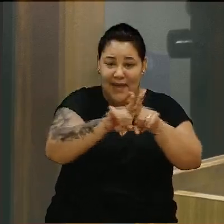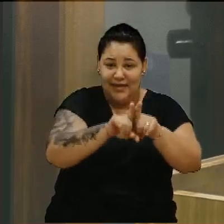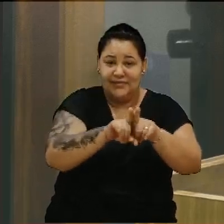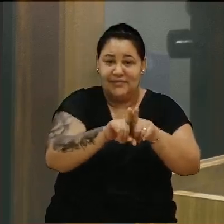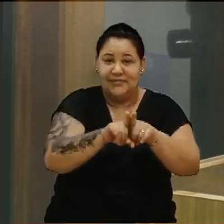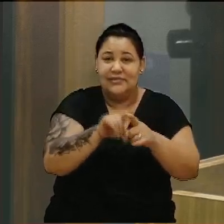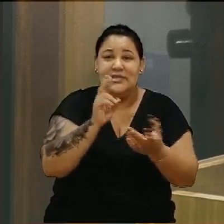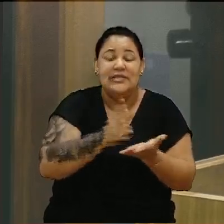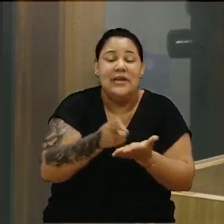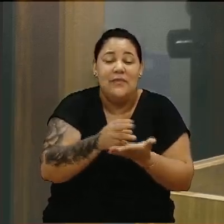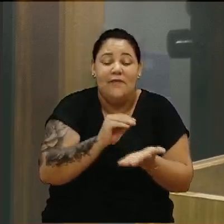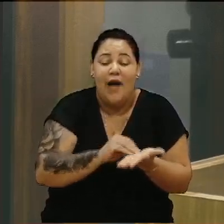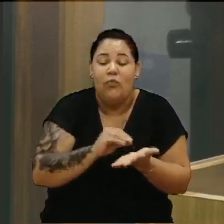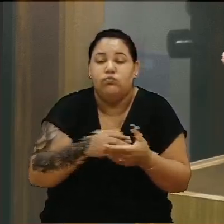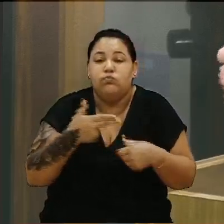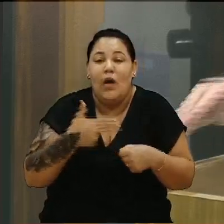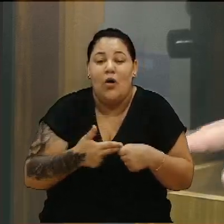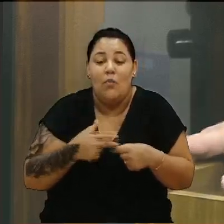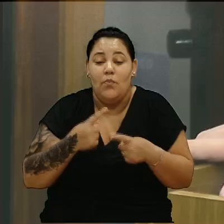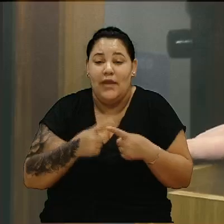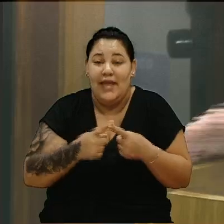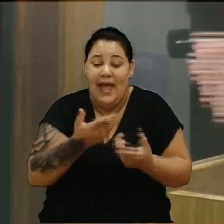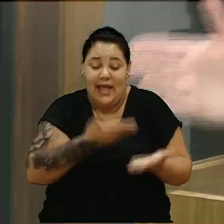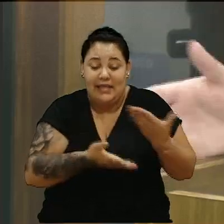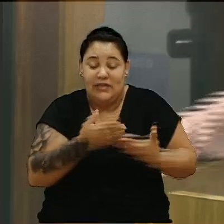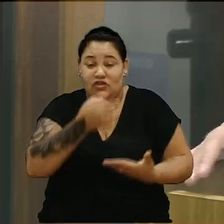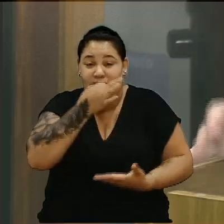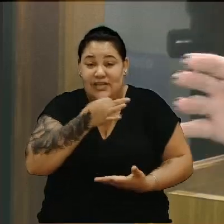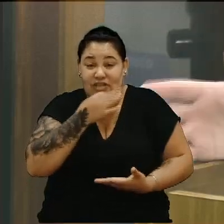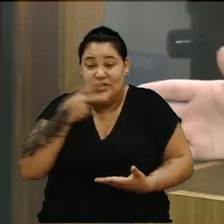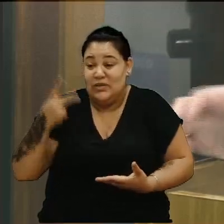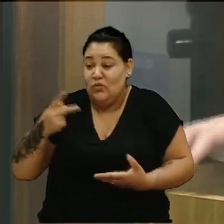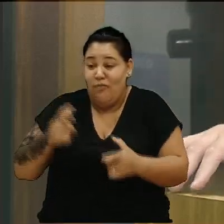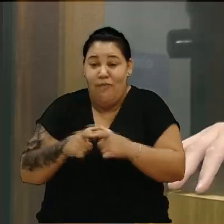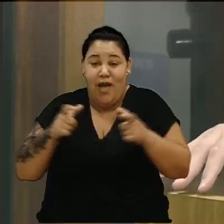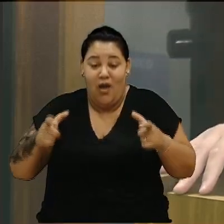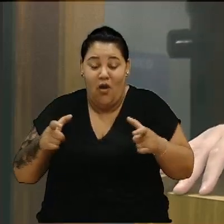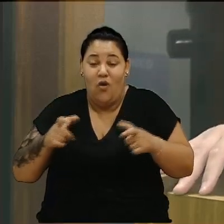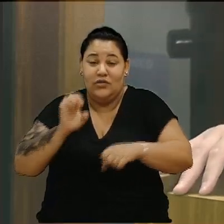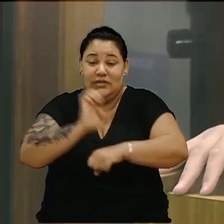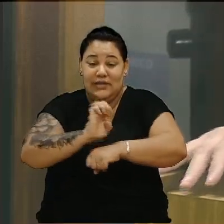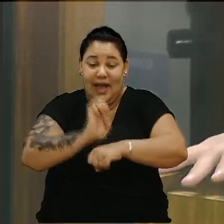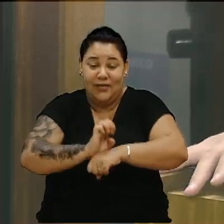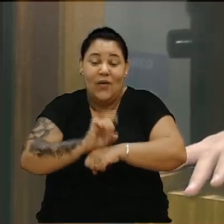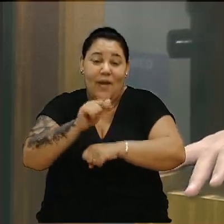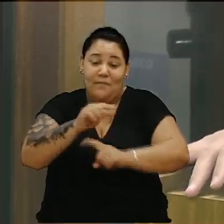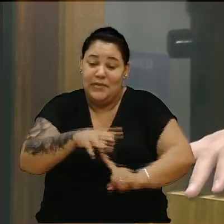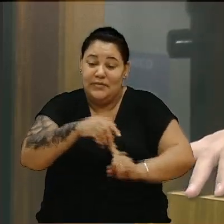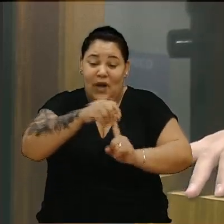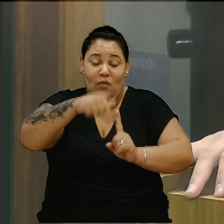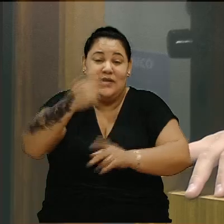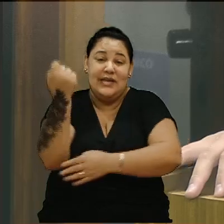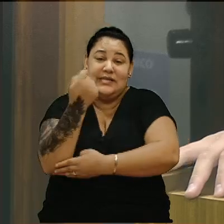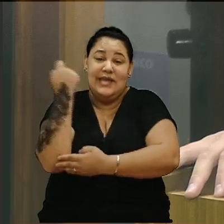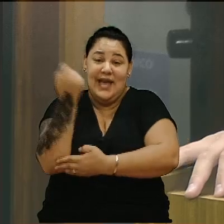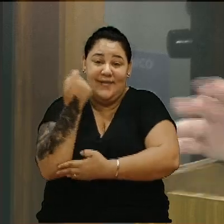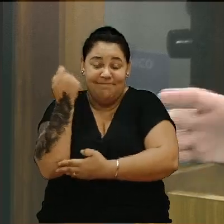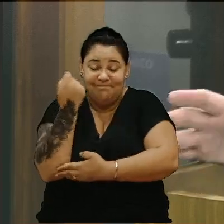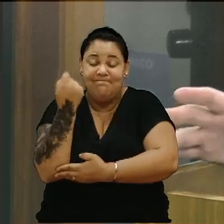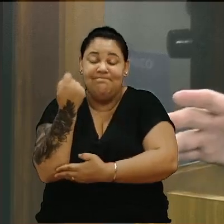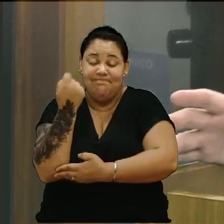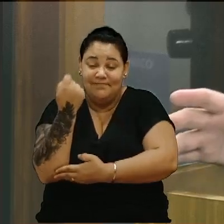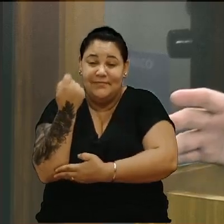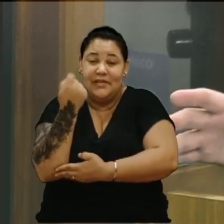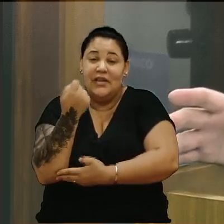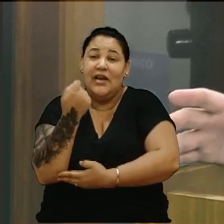constante, porque além de atender Caxias, que é absurdamente grande, segunda maior cidade do estado, capital da Serra Gaúcha, entre as 50 maiores do país, nós